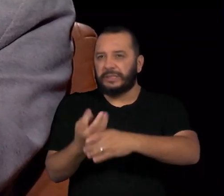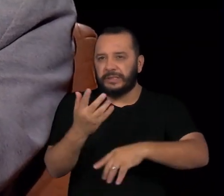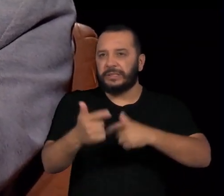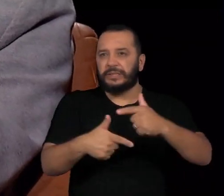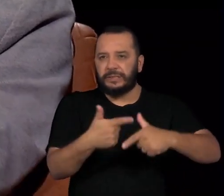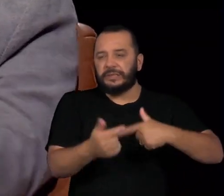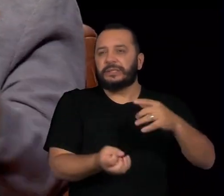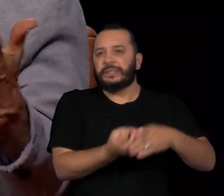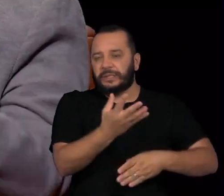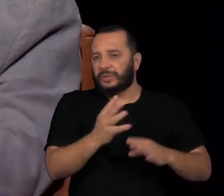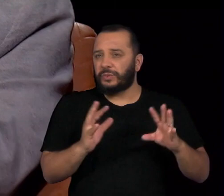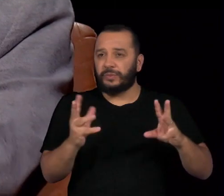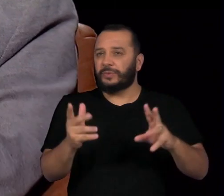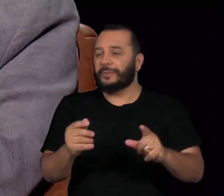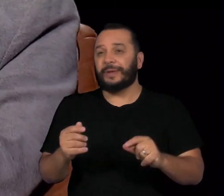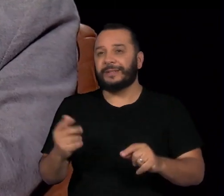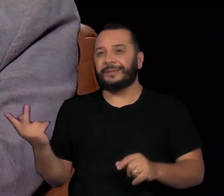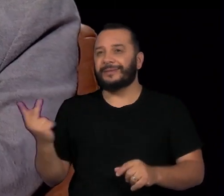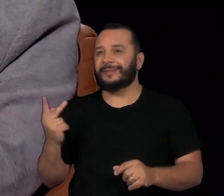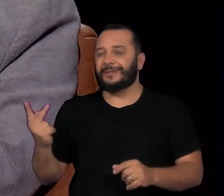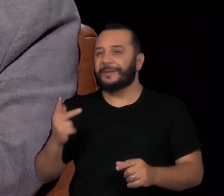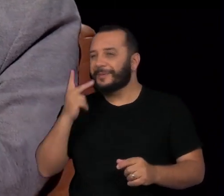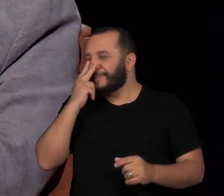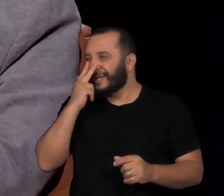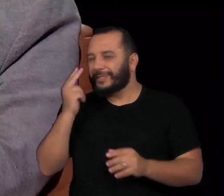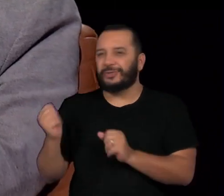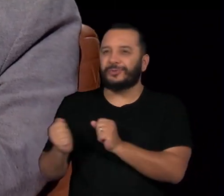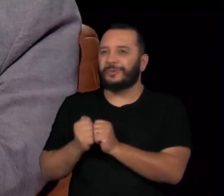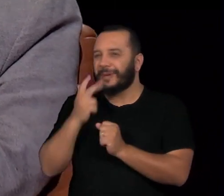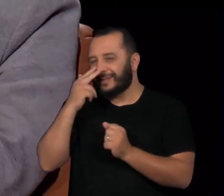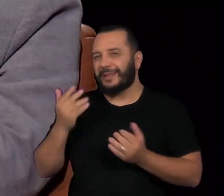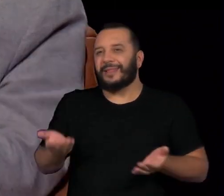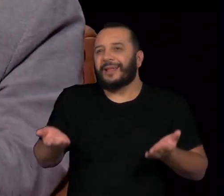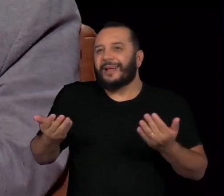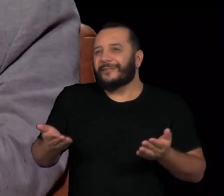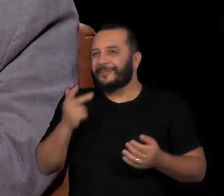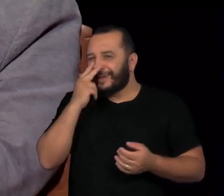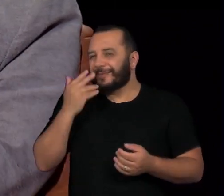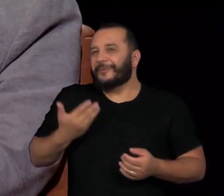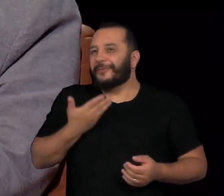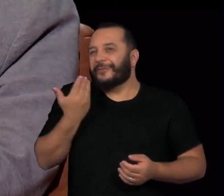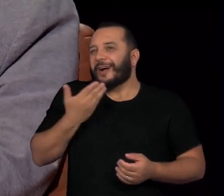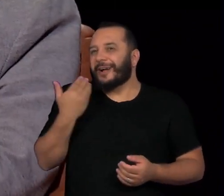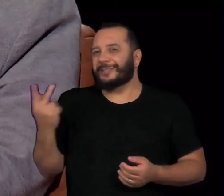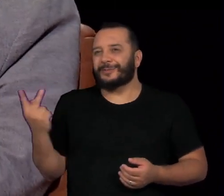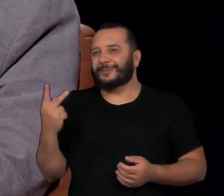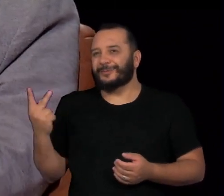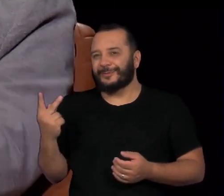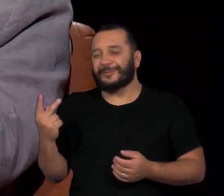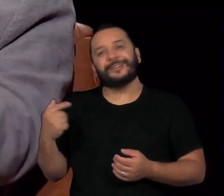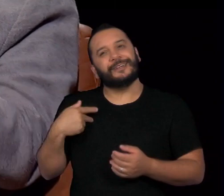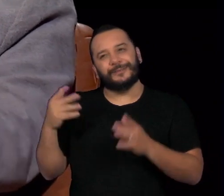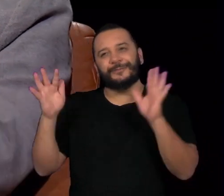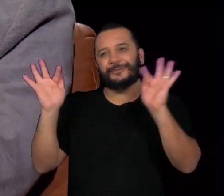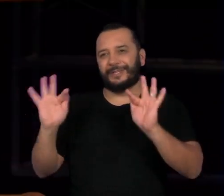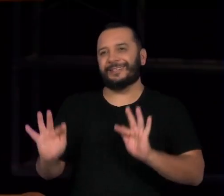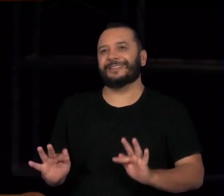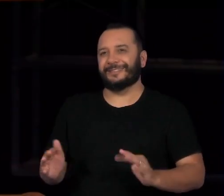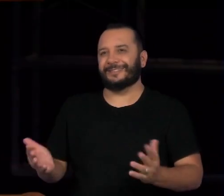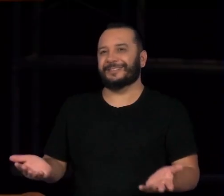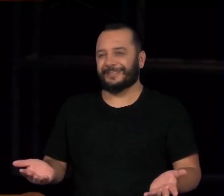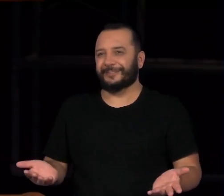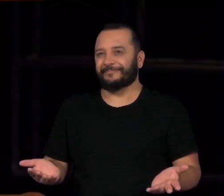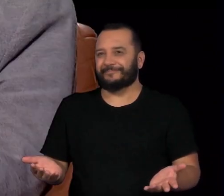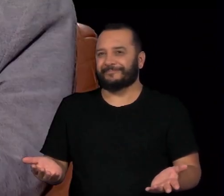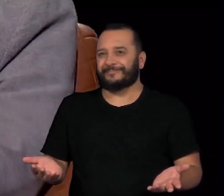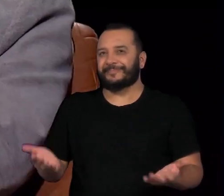eh é uma coisa que para mim me traz muita felicidade né E aí eu também tenho